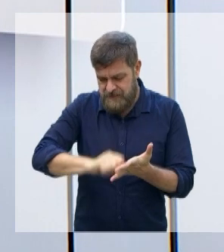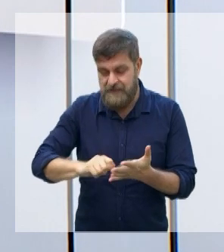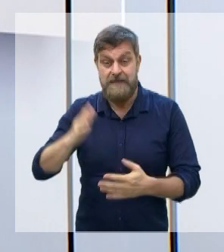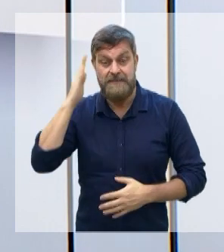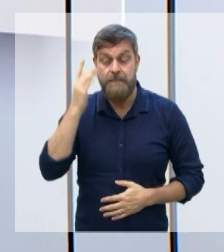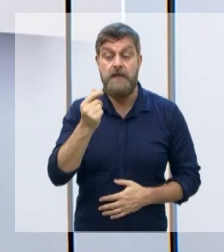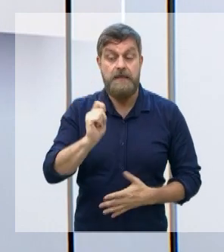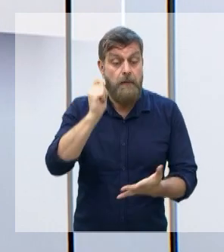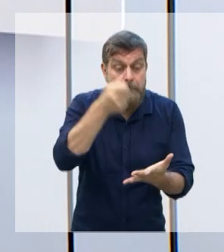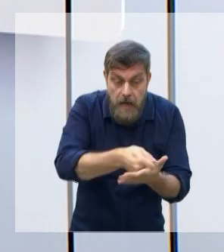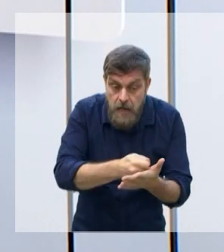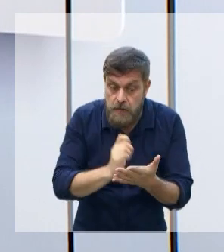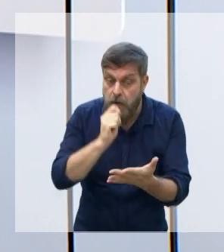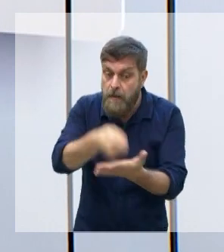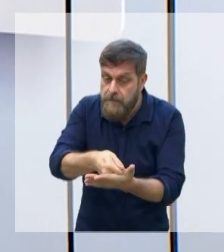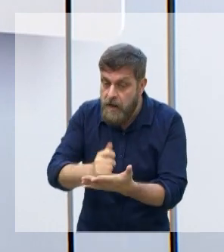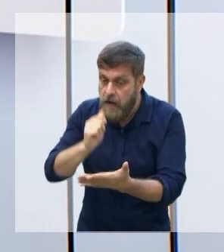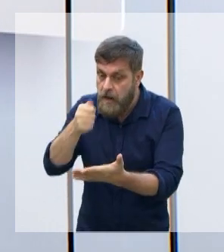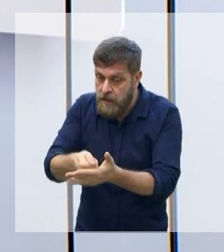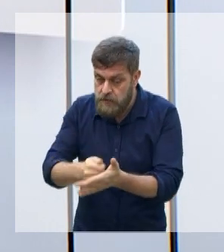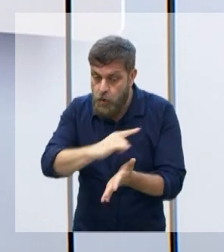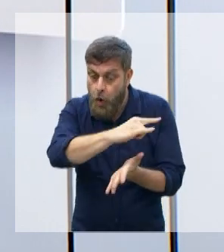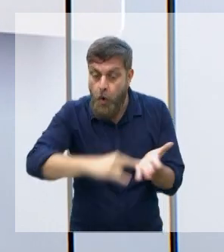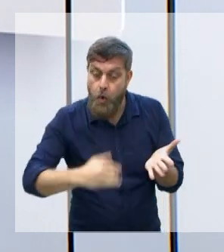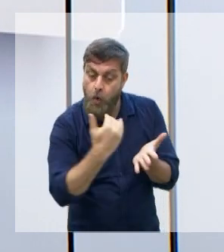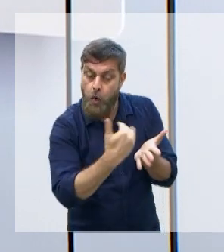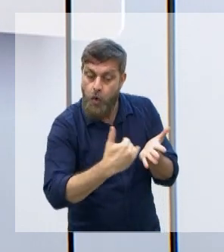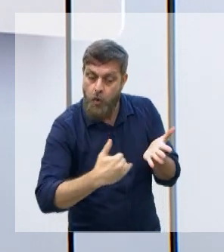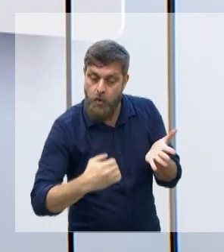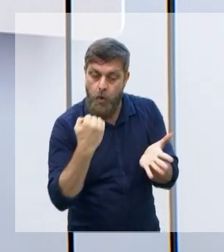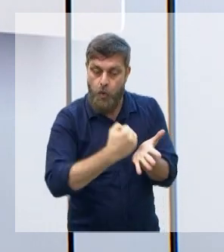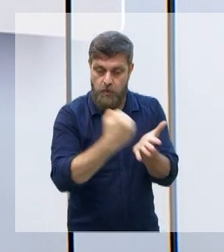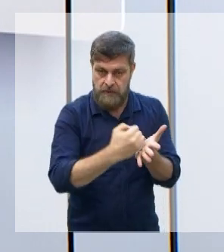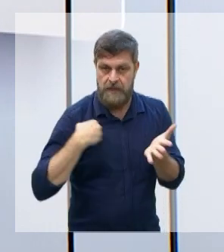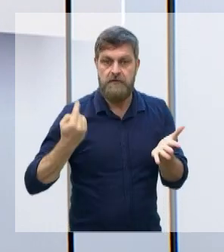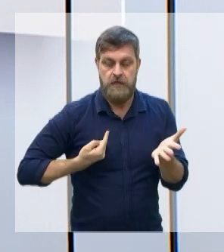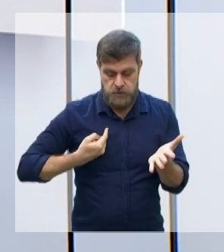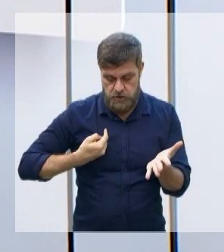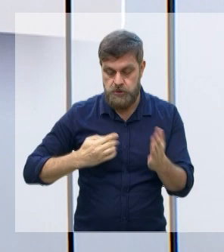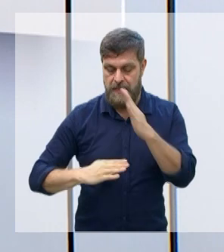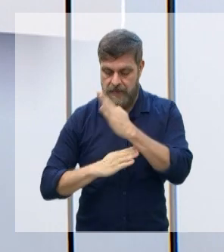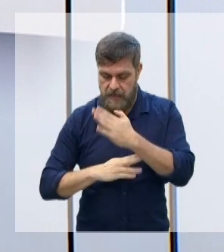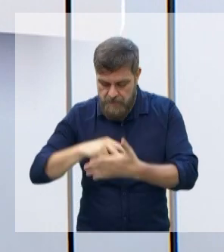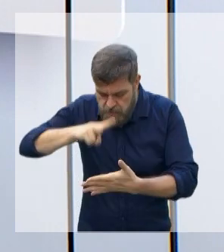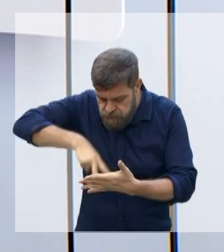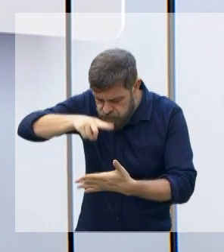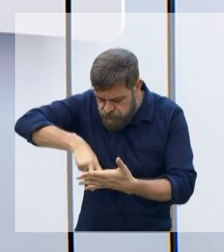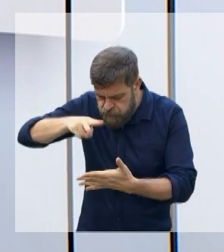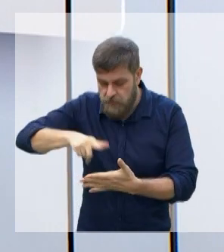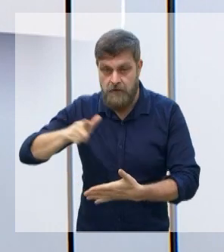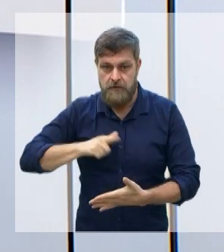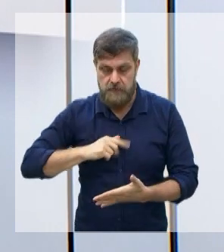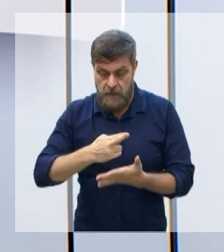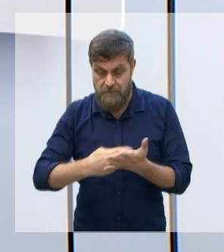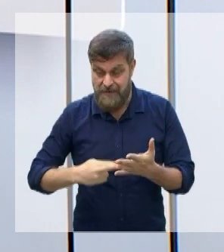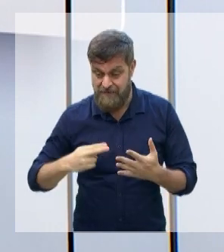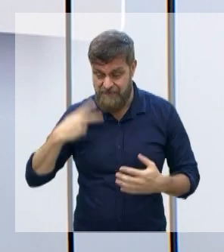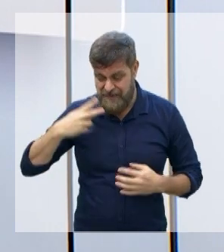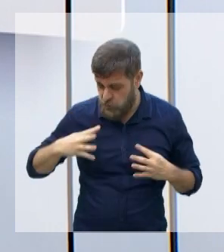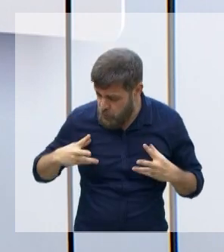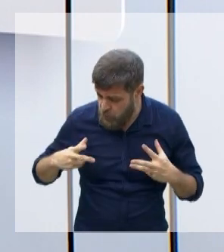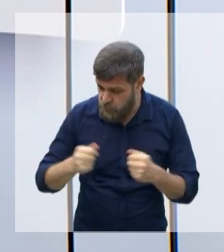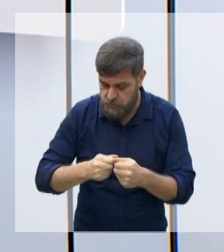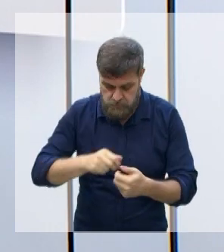pagamentos estavam em ordem todos os contratos também nós temos os contratos aqui na câmara um acesso através de requerimento para que todos os vereadores